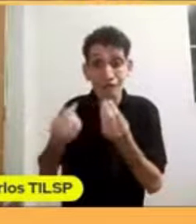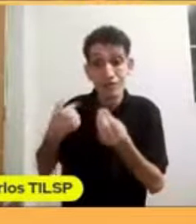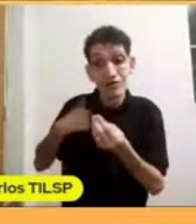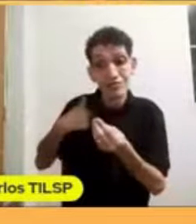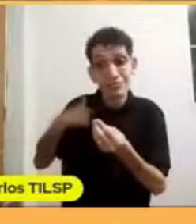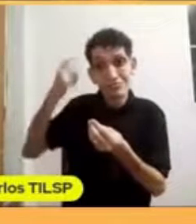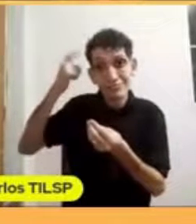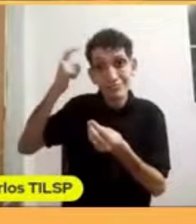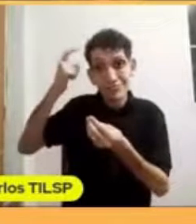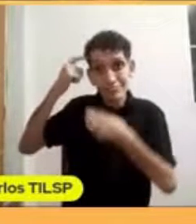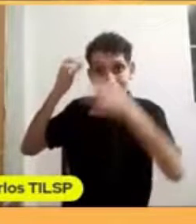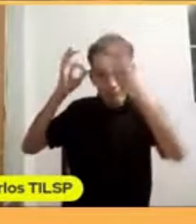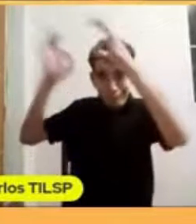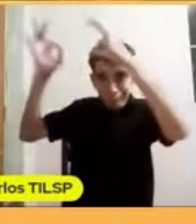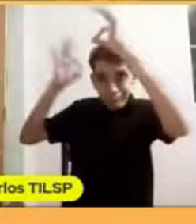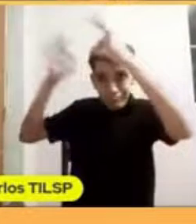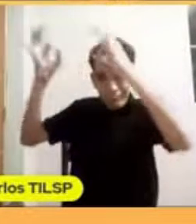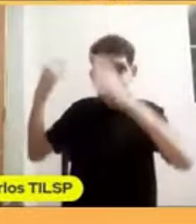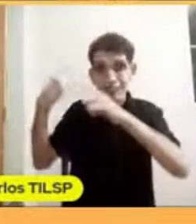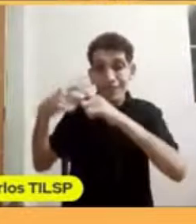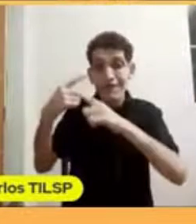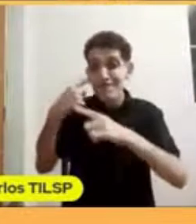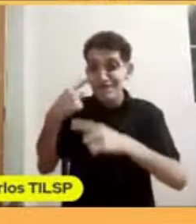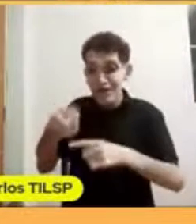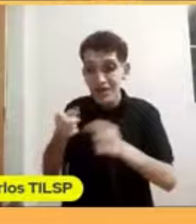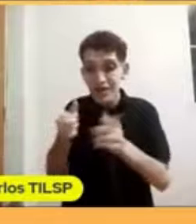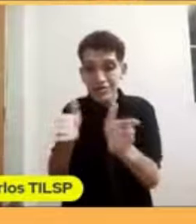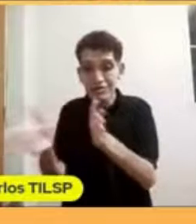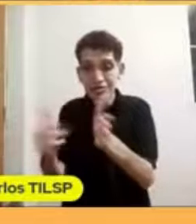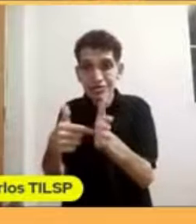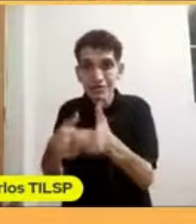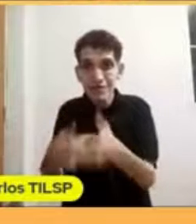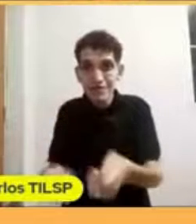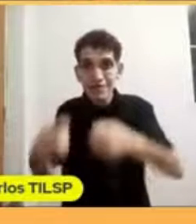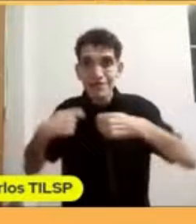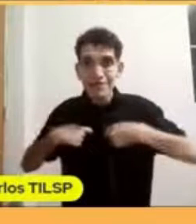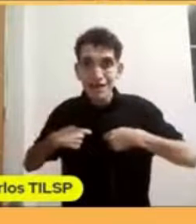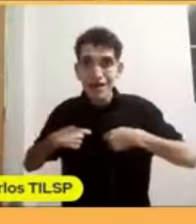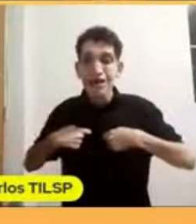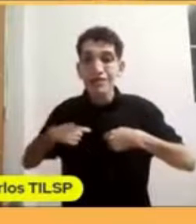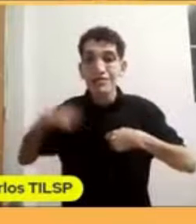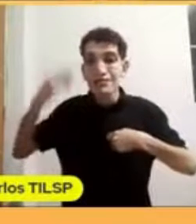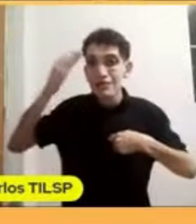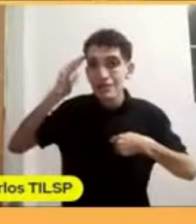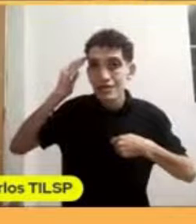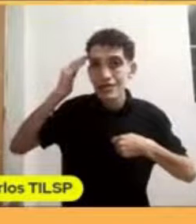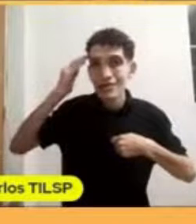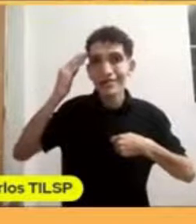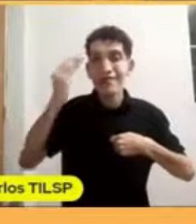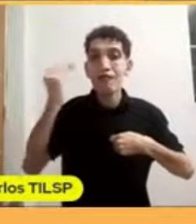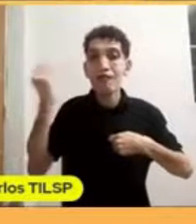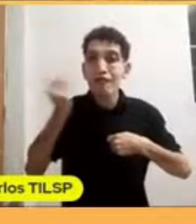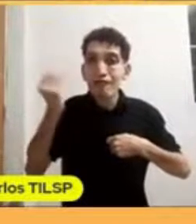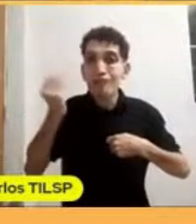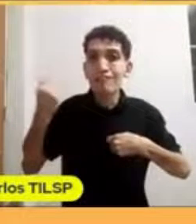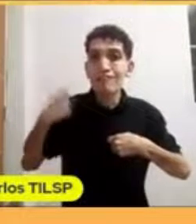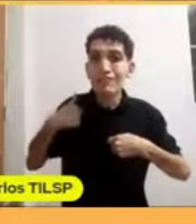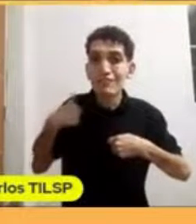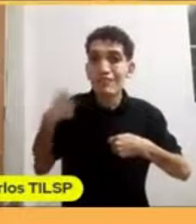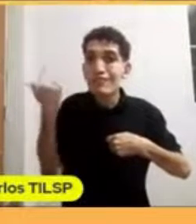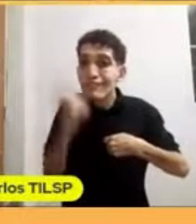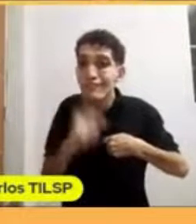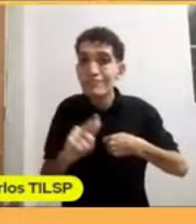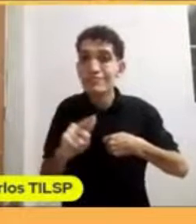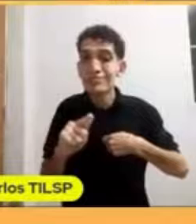de eu trabalhar com acessibilidade me ajudou muito nessa questão de como que eu poderia estar fazendo